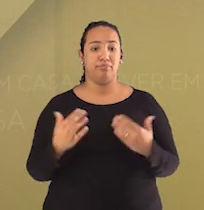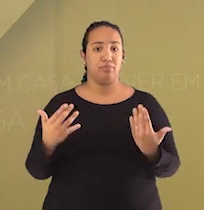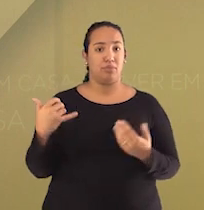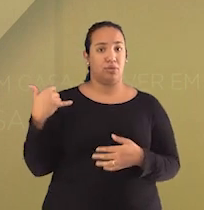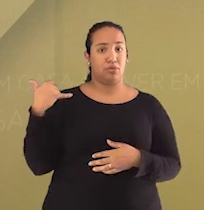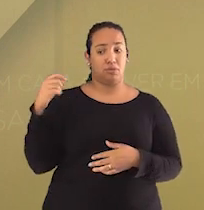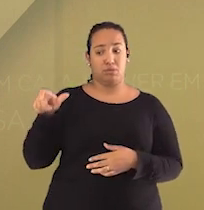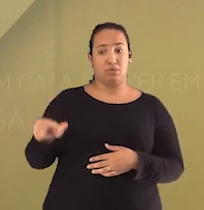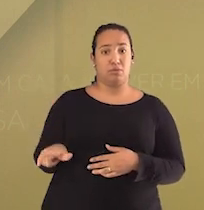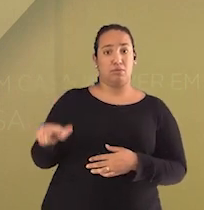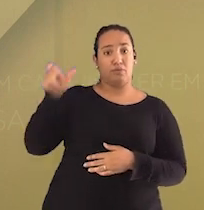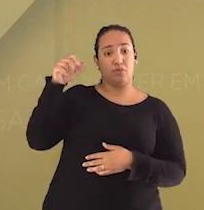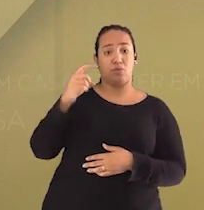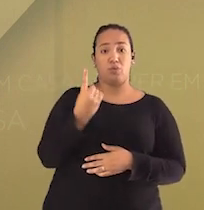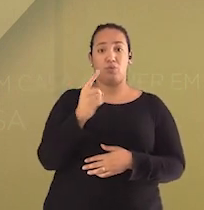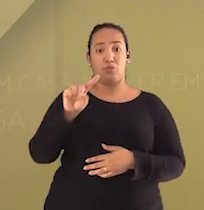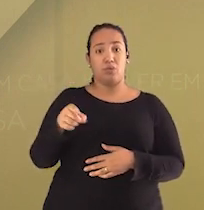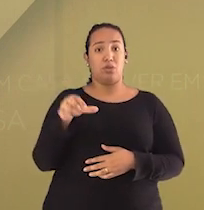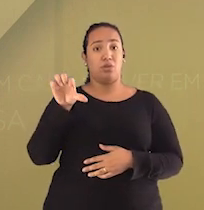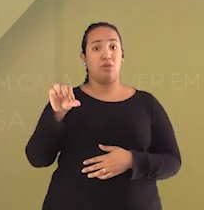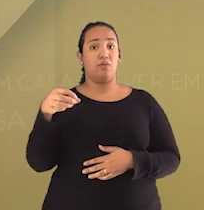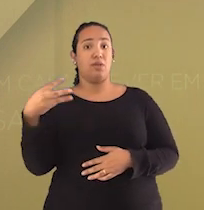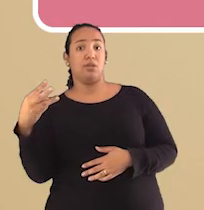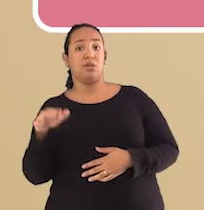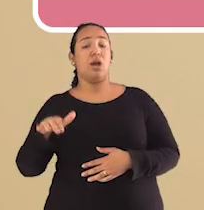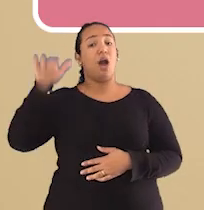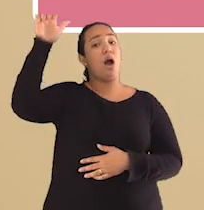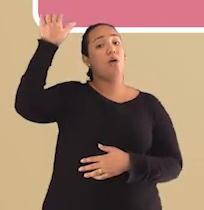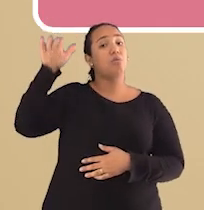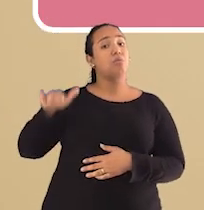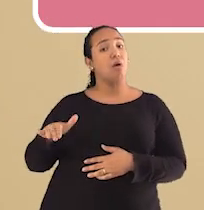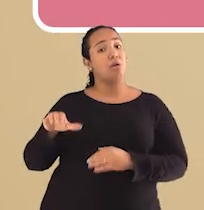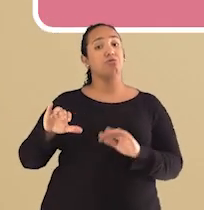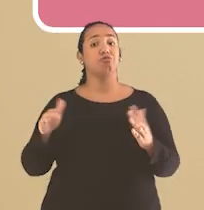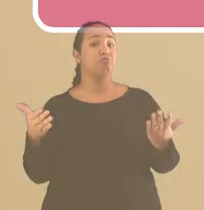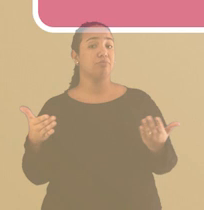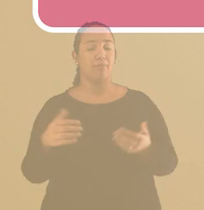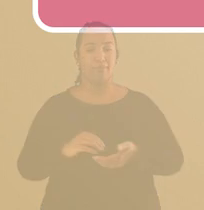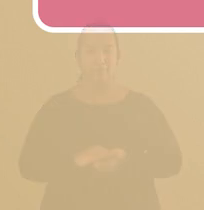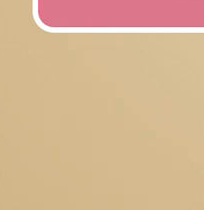1,93 m, será que ele é alto, baixo ou médio?